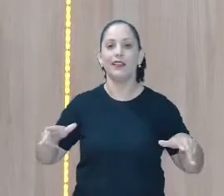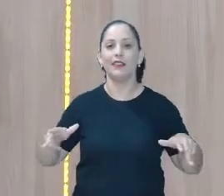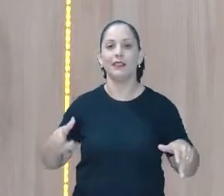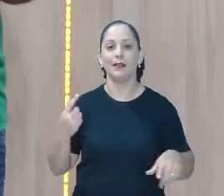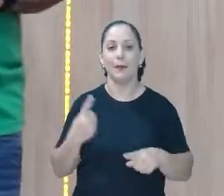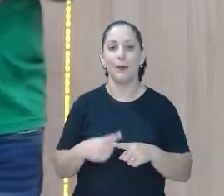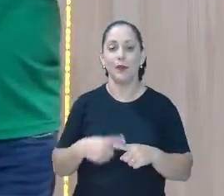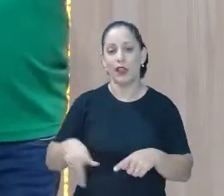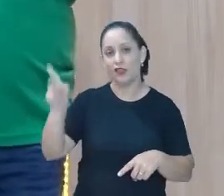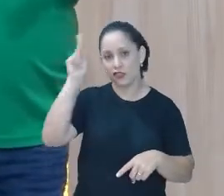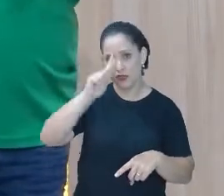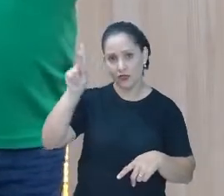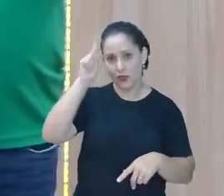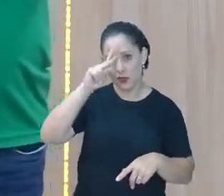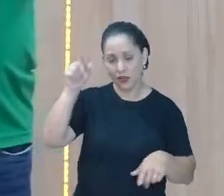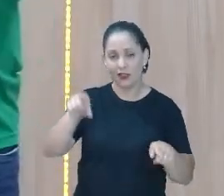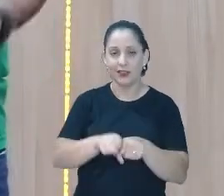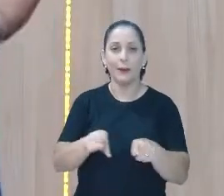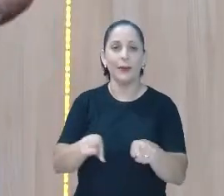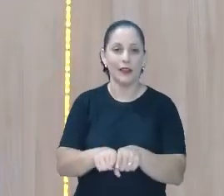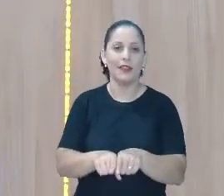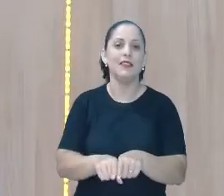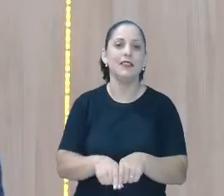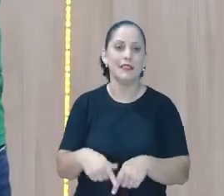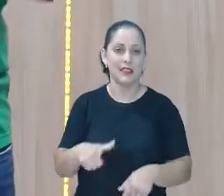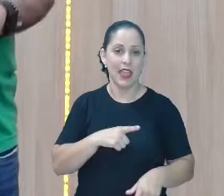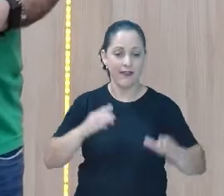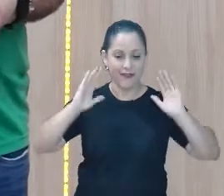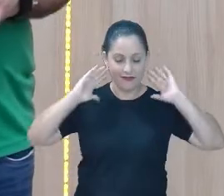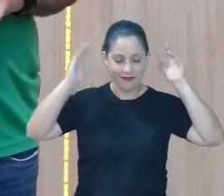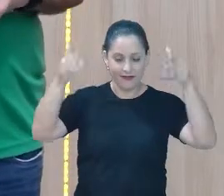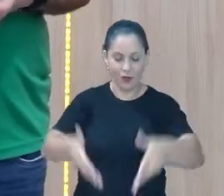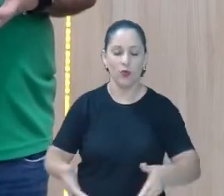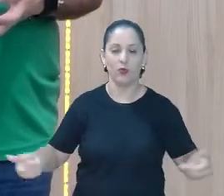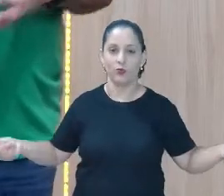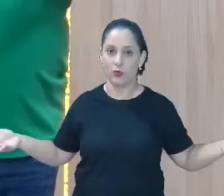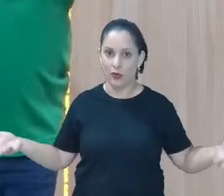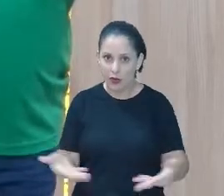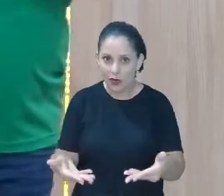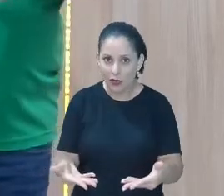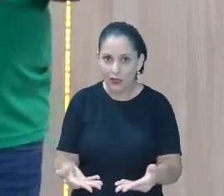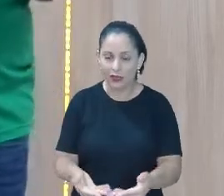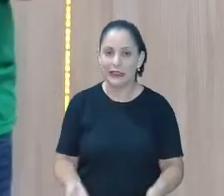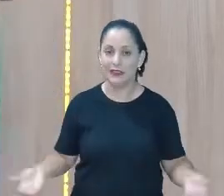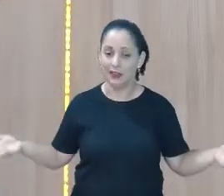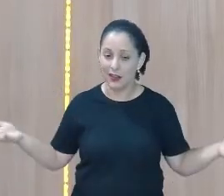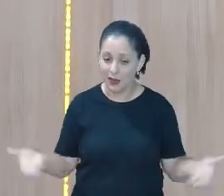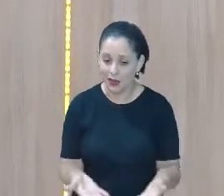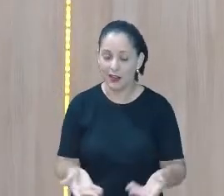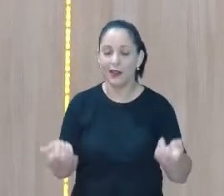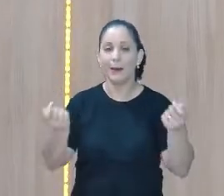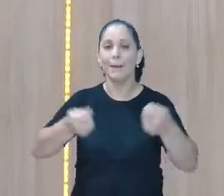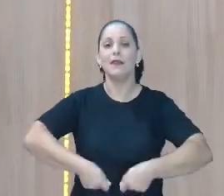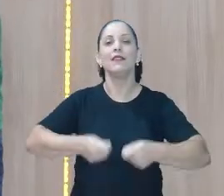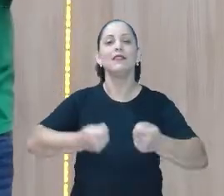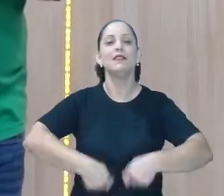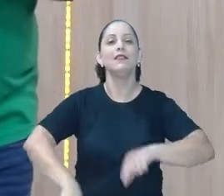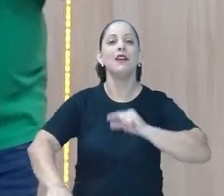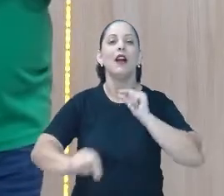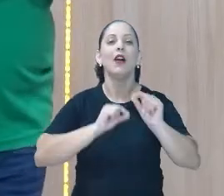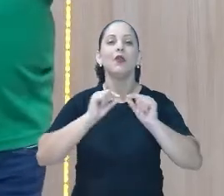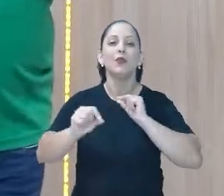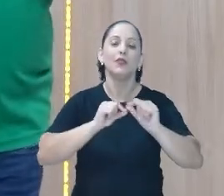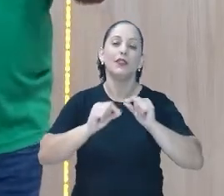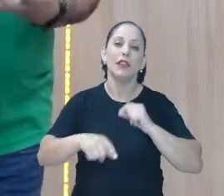também com o presente. Até porque esse presente, o que está acontecendo agora, ele precisa, né,